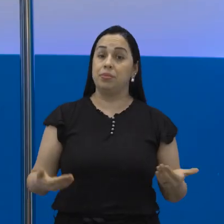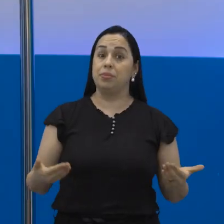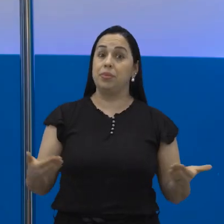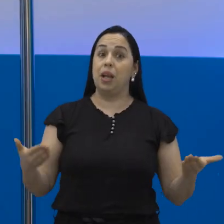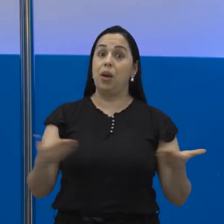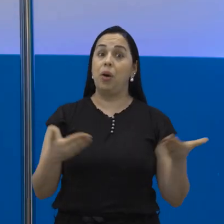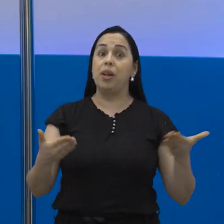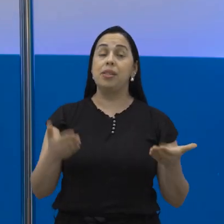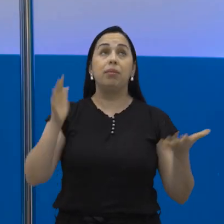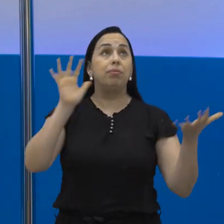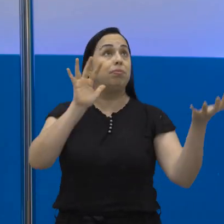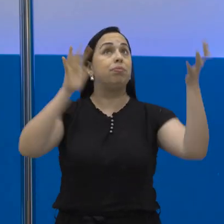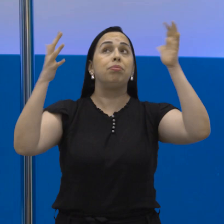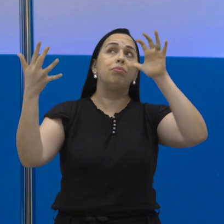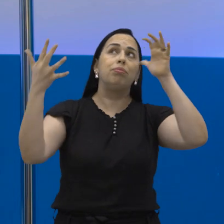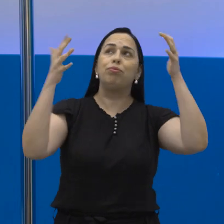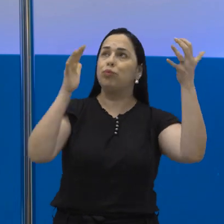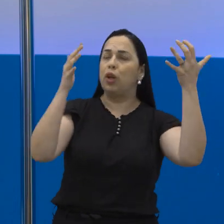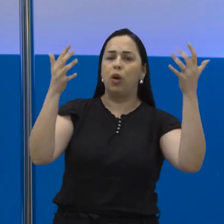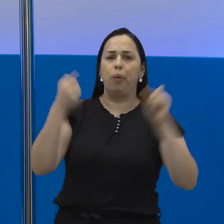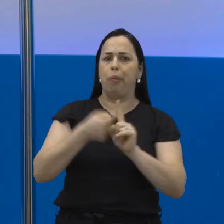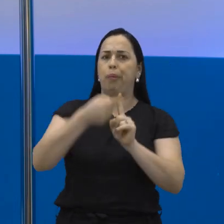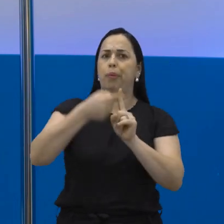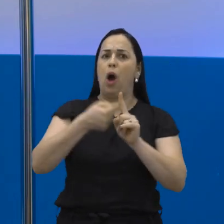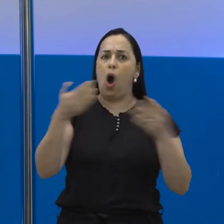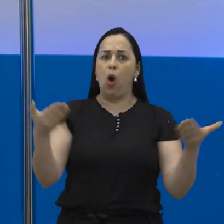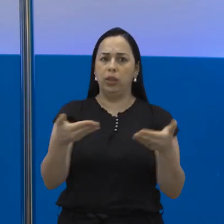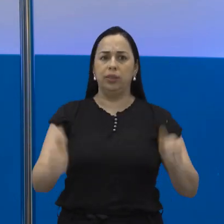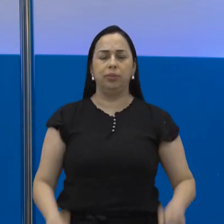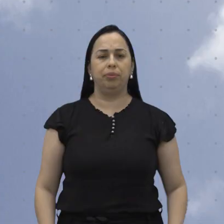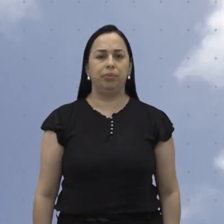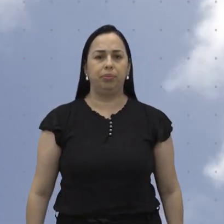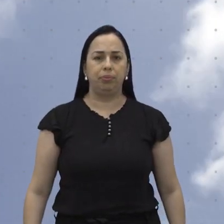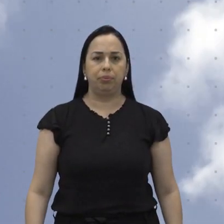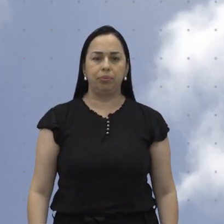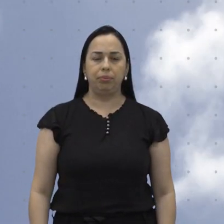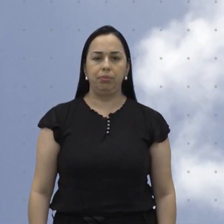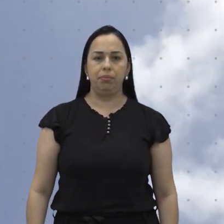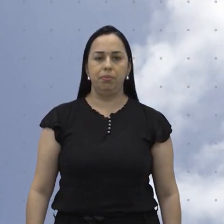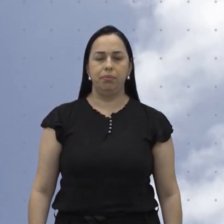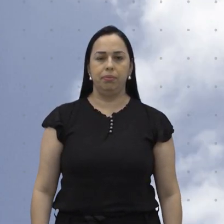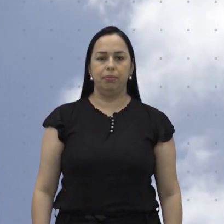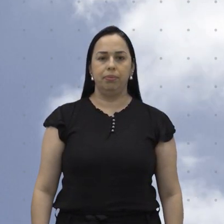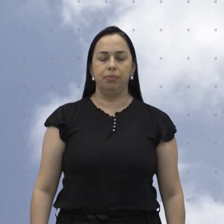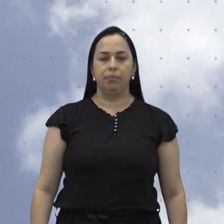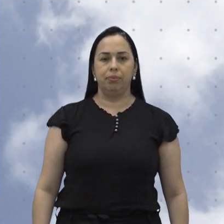Agora é hora de saber como ficam as temperaturas na cidade na previsão do tempo.